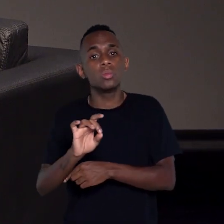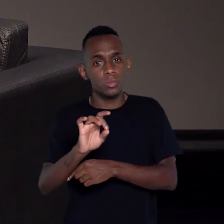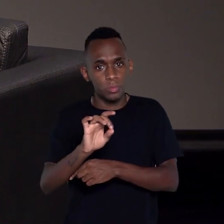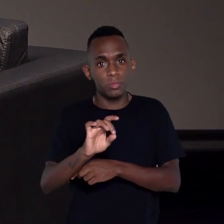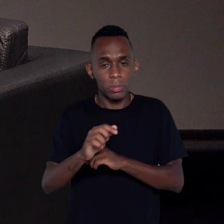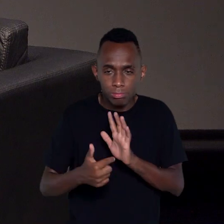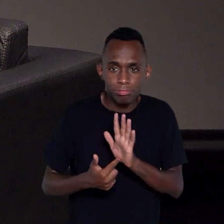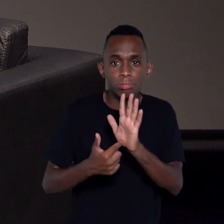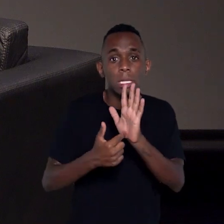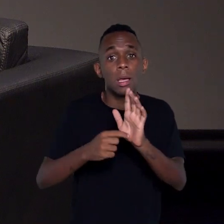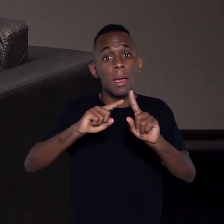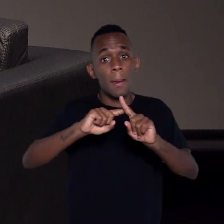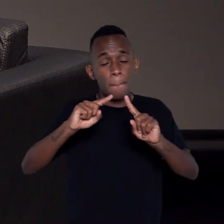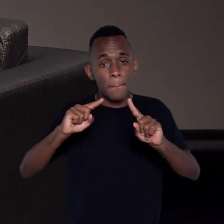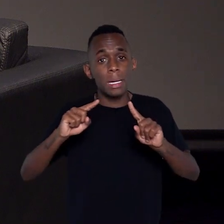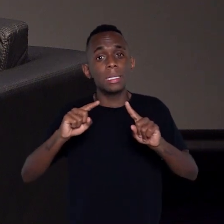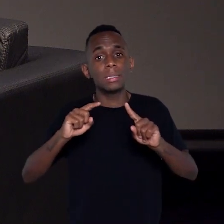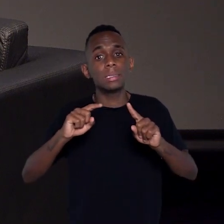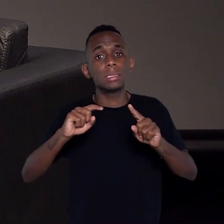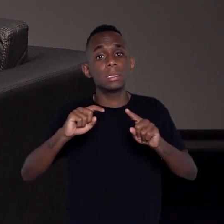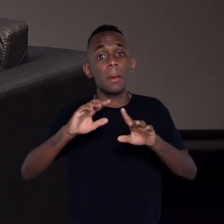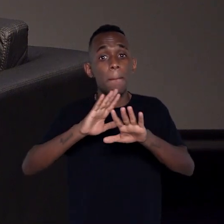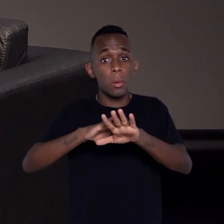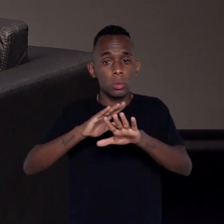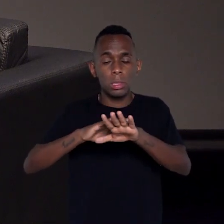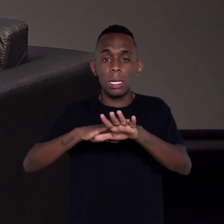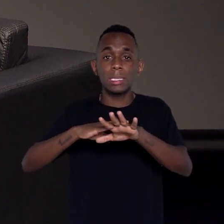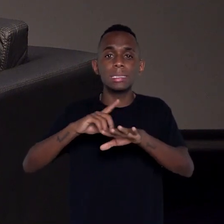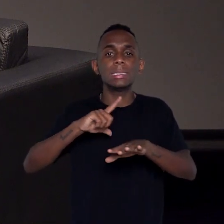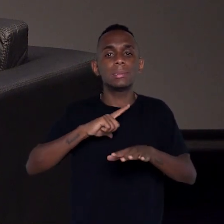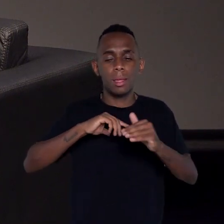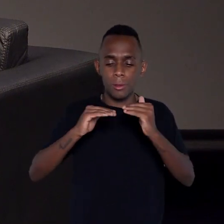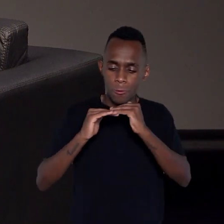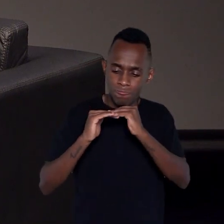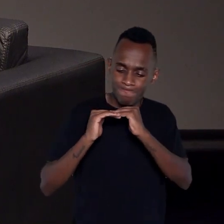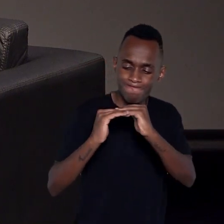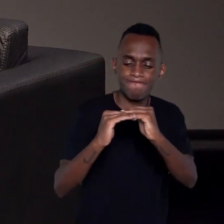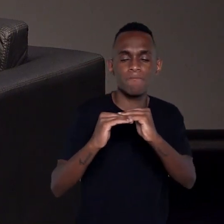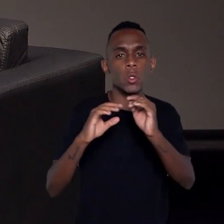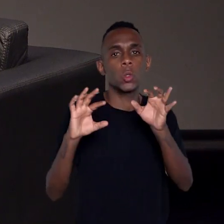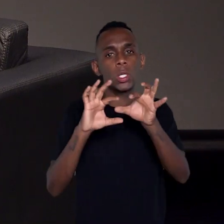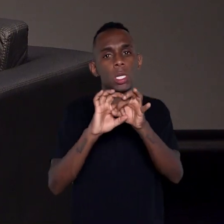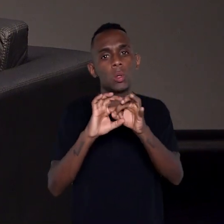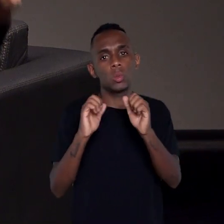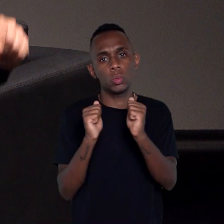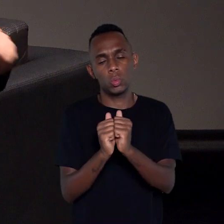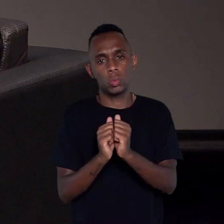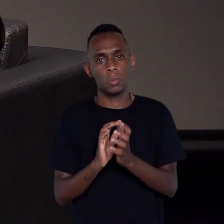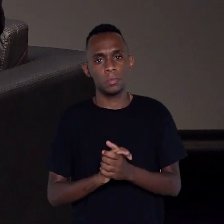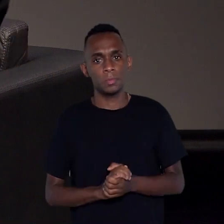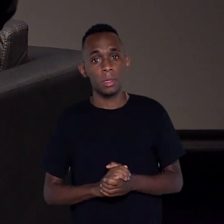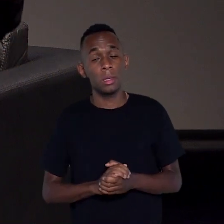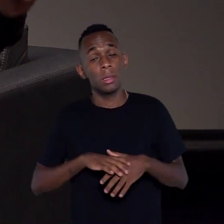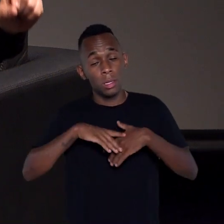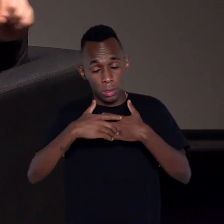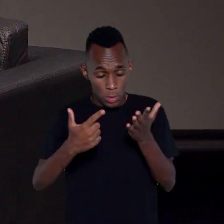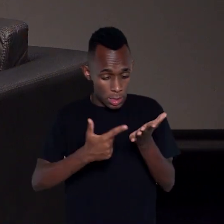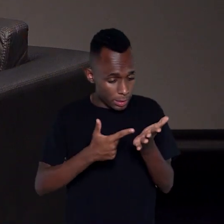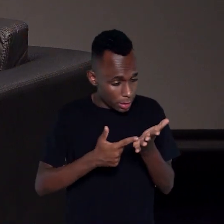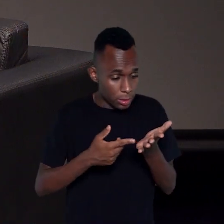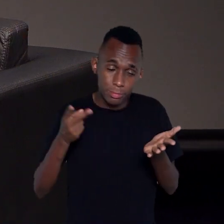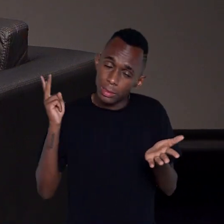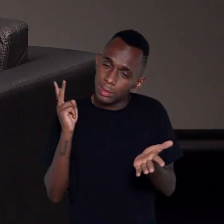gente vai chegar num componente comum, que é aquilo que nos une como seres humanos. E a literatura está a todo momento